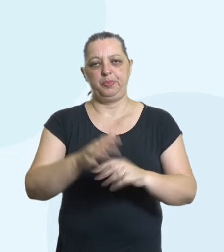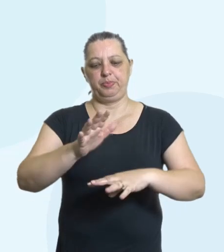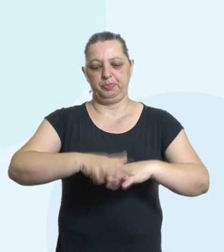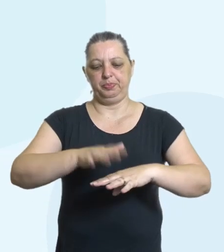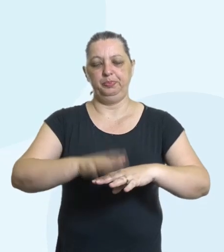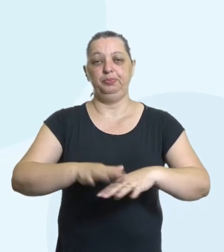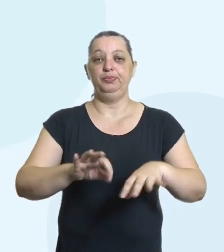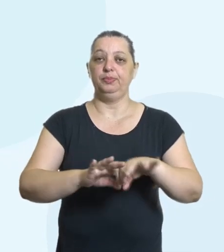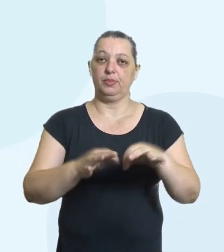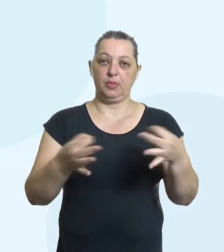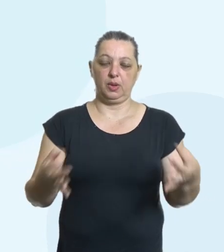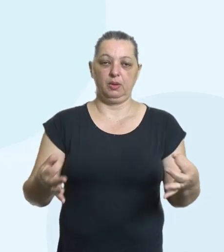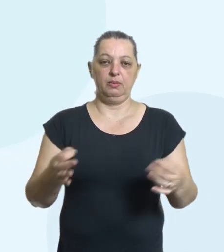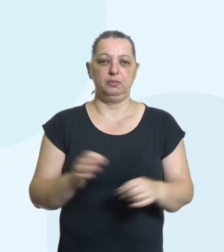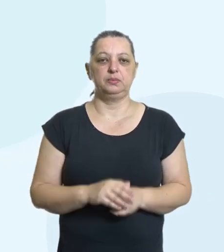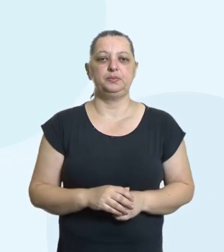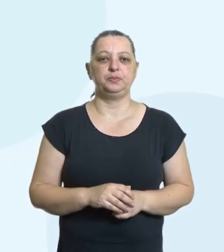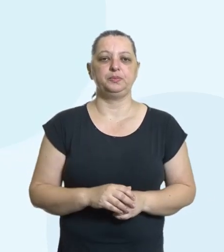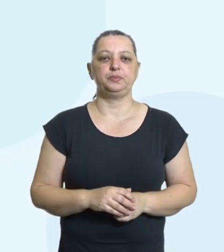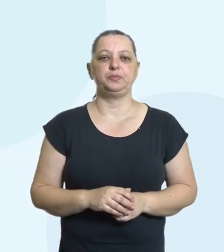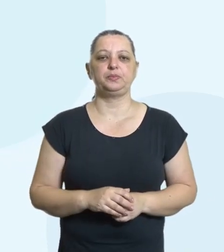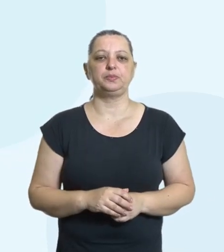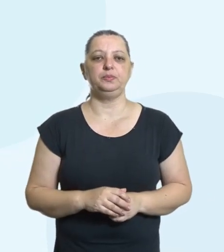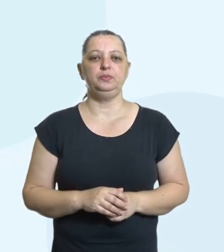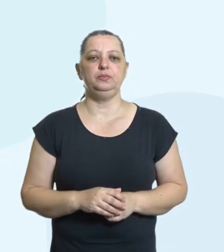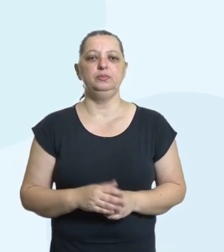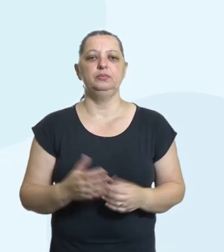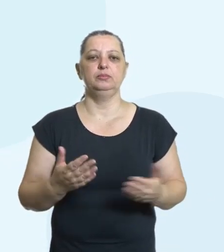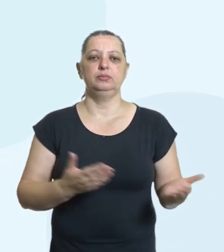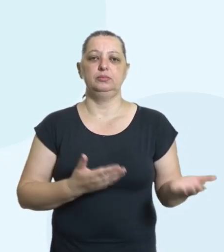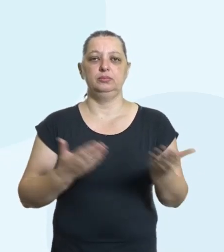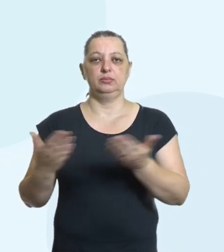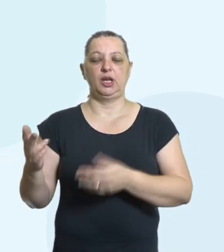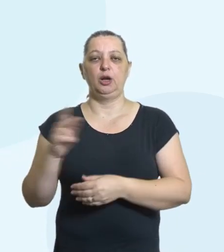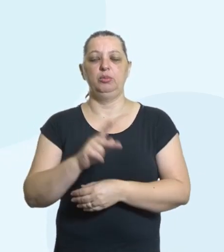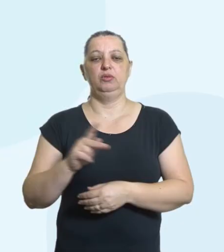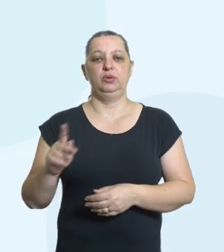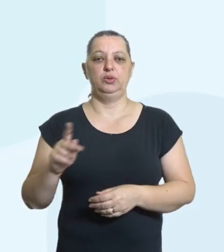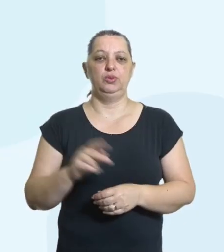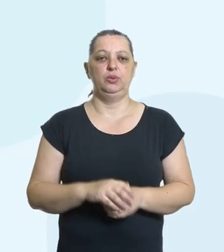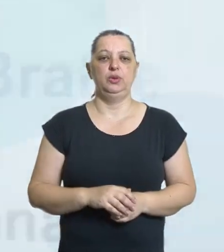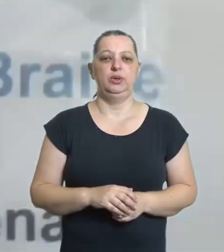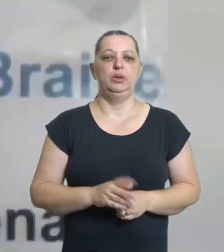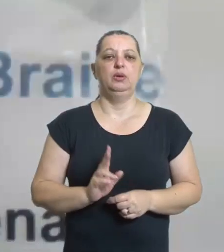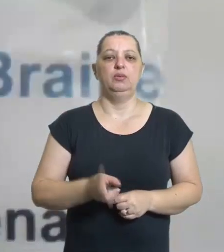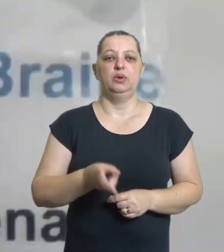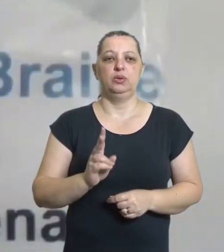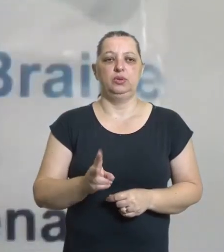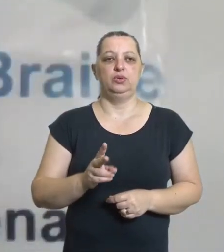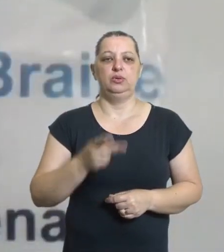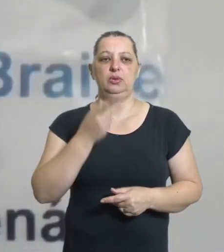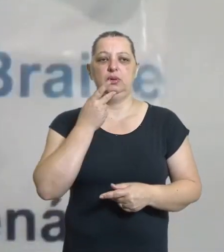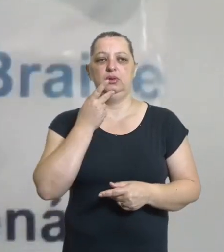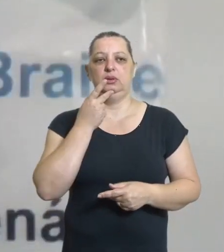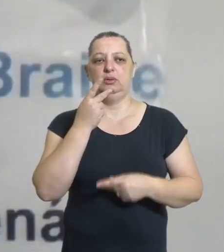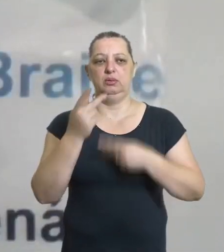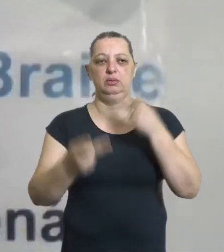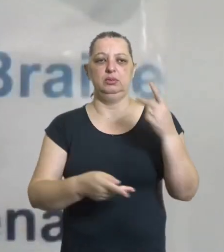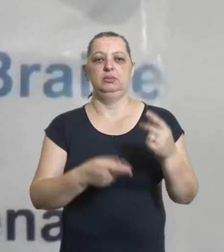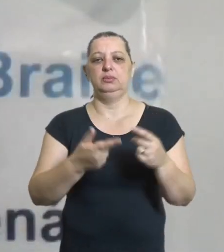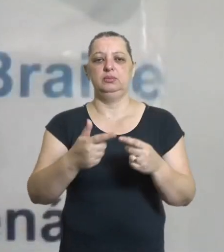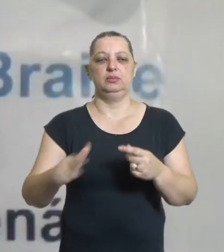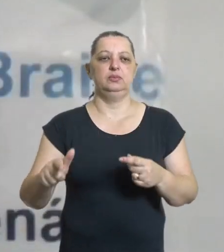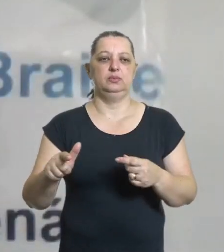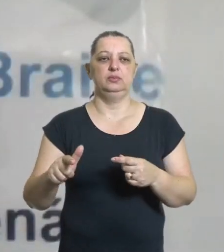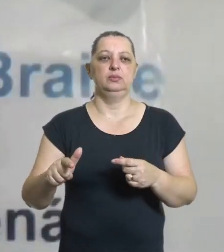simples. Agora eu passo a palavra para a minha colega professora Carmen, que vai continuar falando sobre outros aspectos do